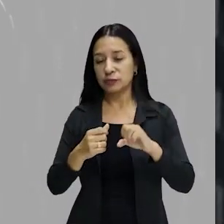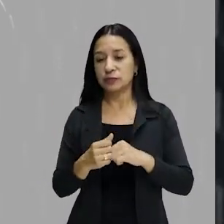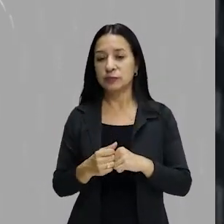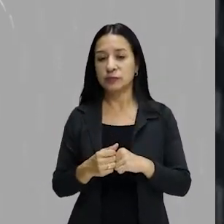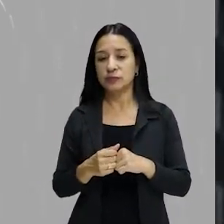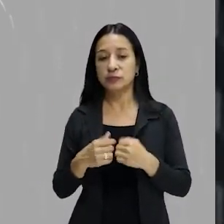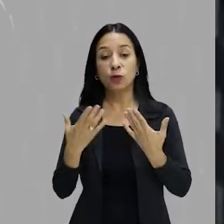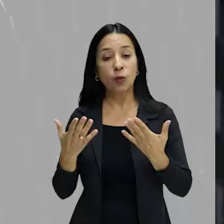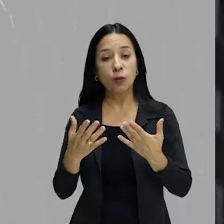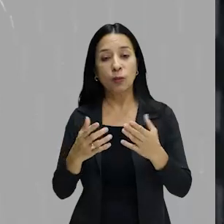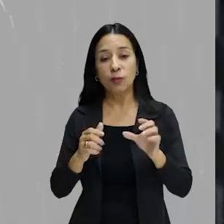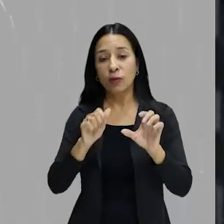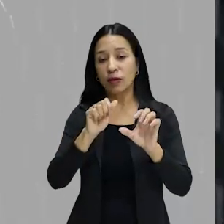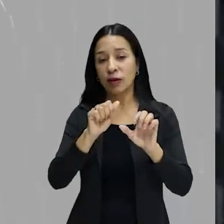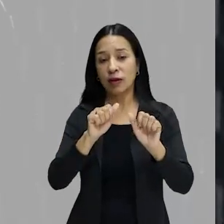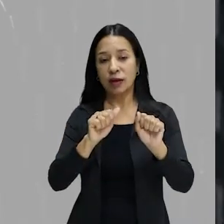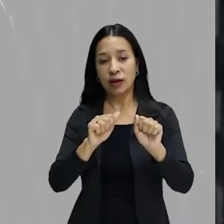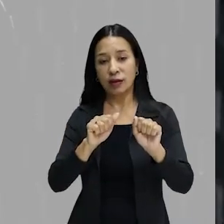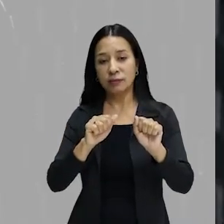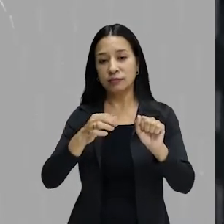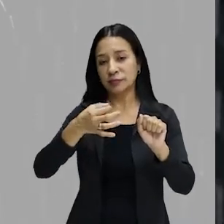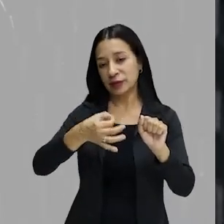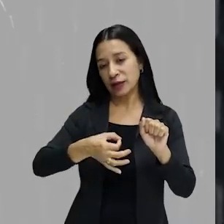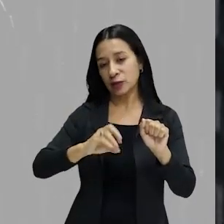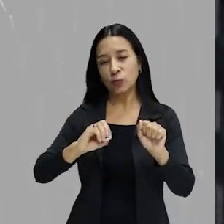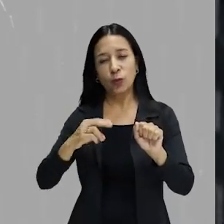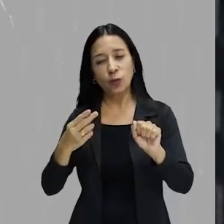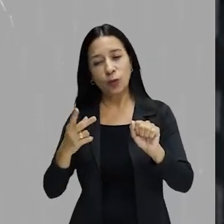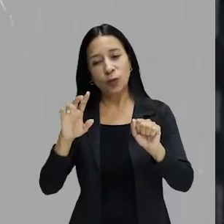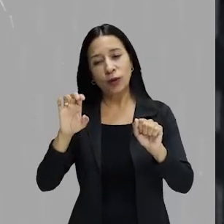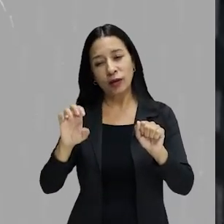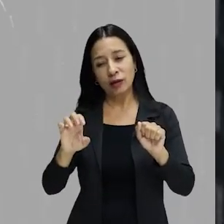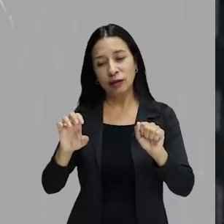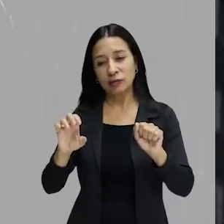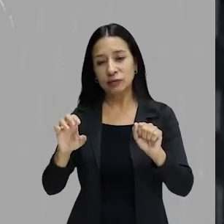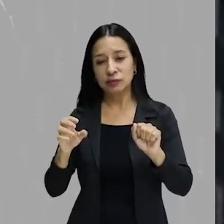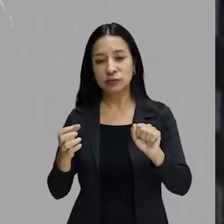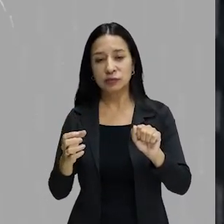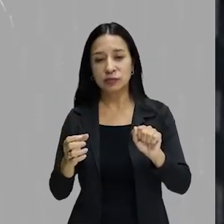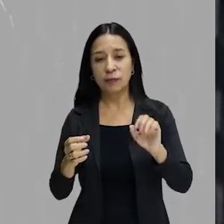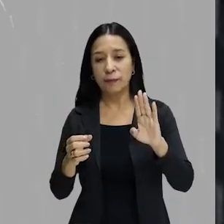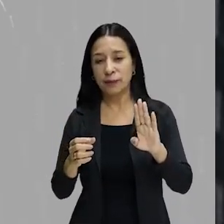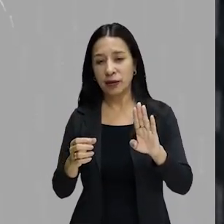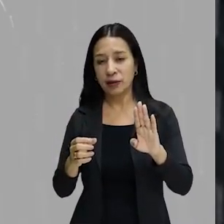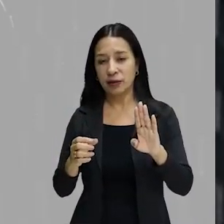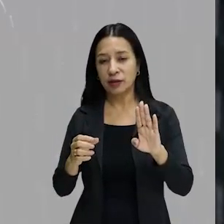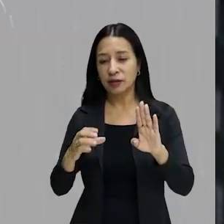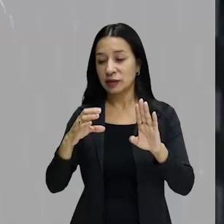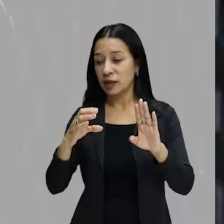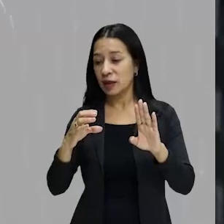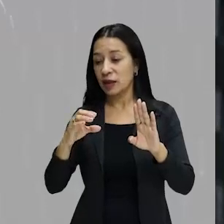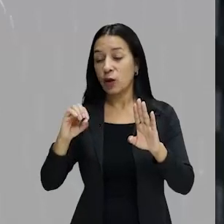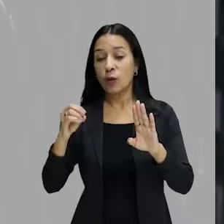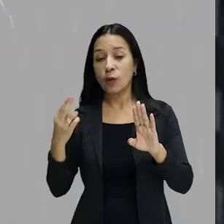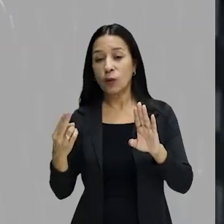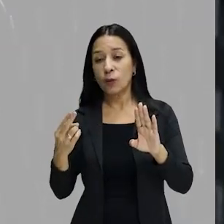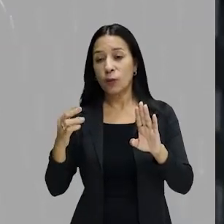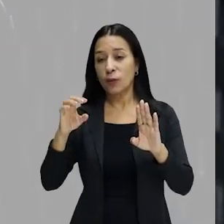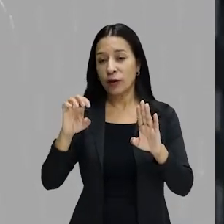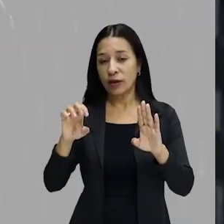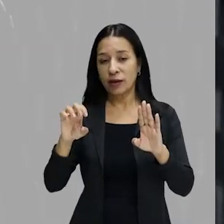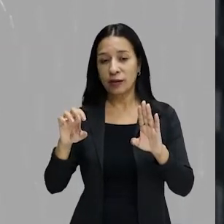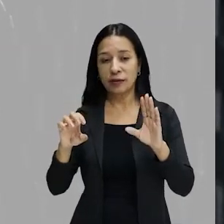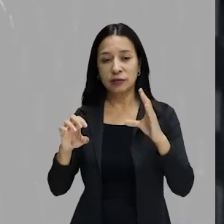coisa que foi classificada de forma correta e tem coisa que foi classificada de forma incorreta, tá bom? Então, aí, 2 segundinhos para